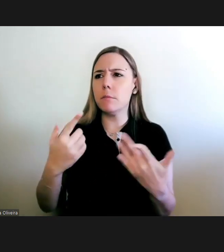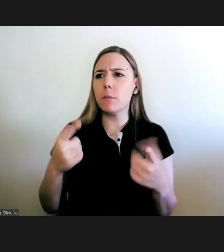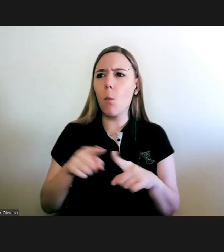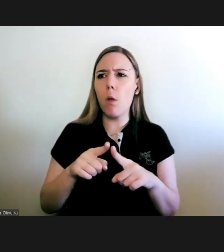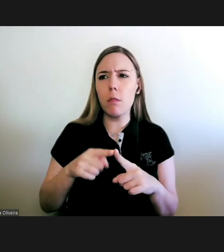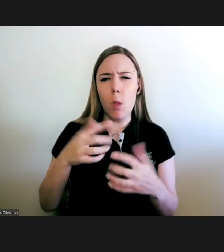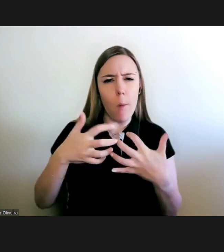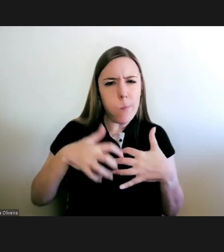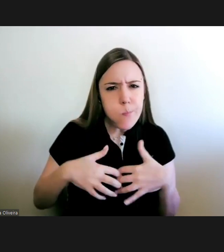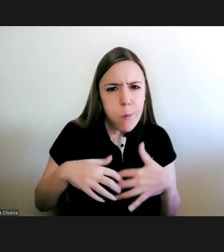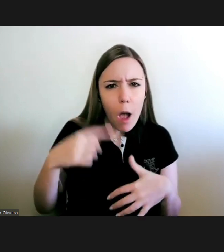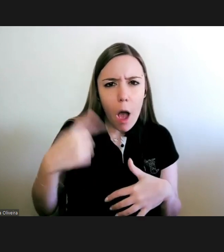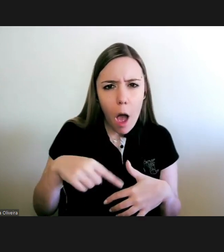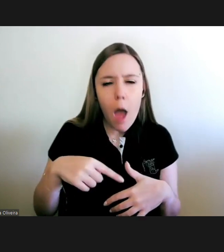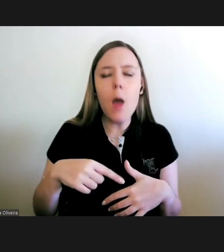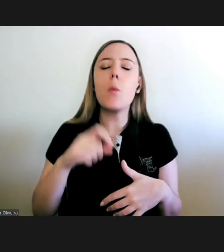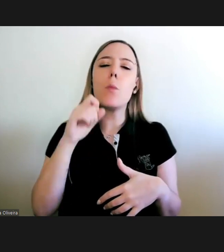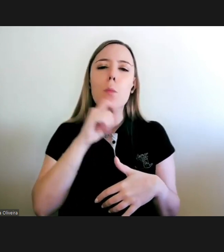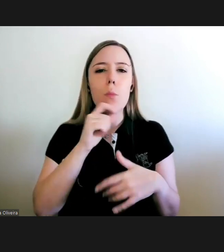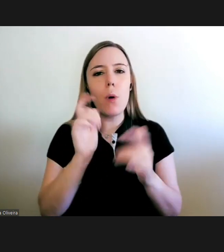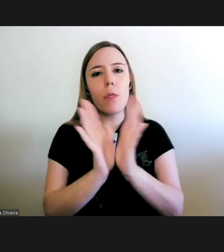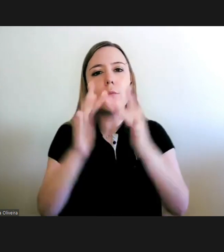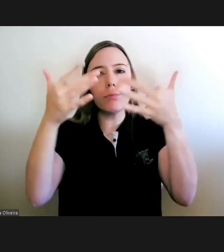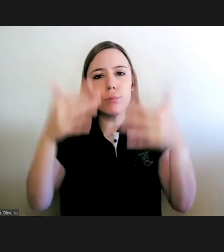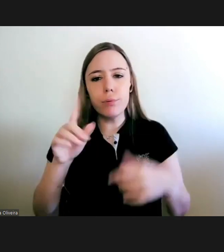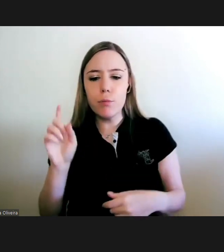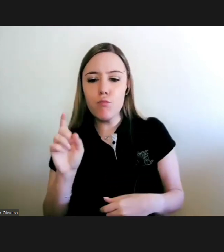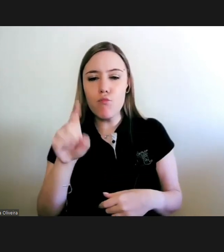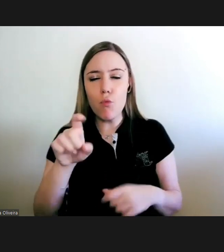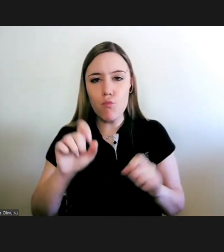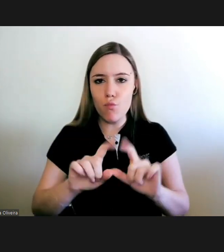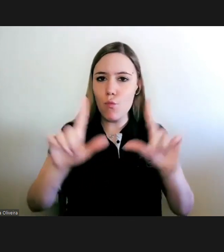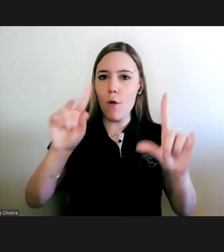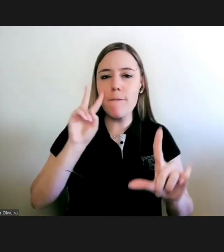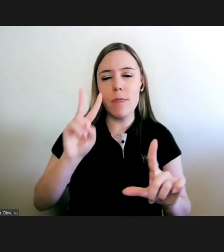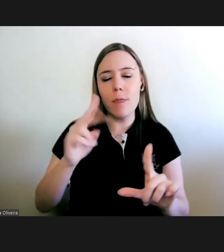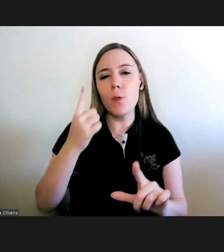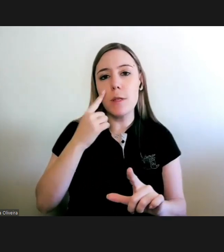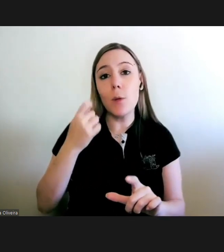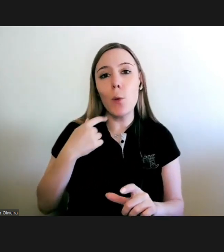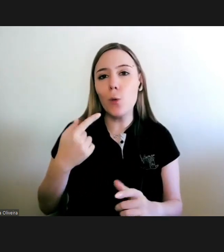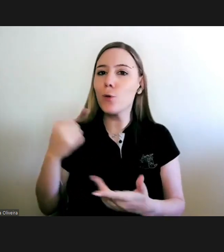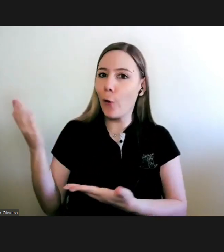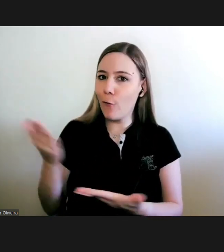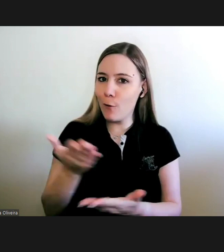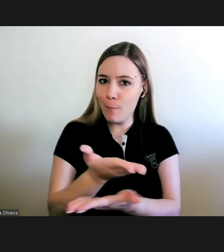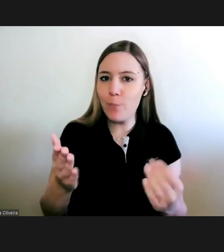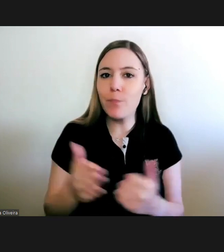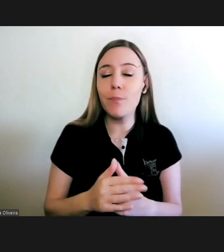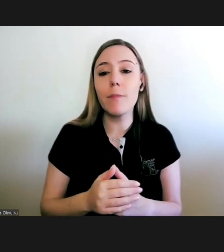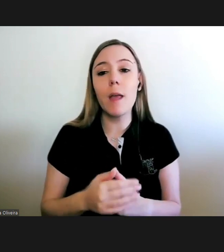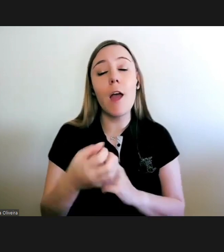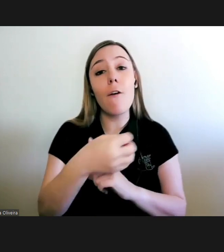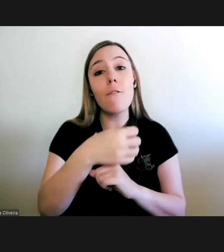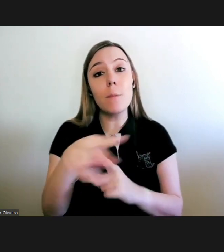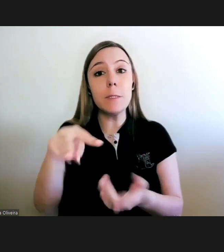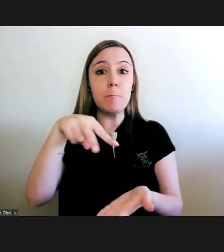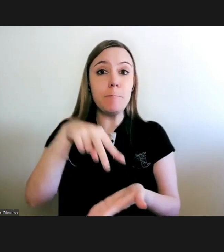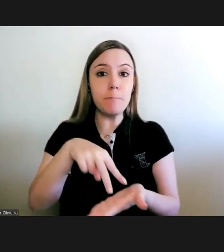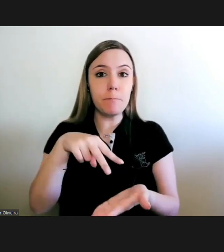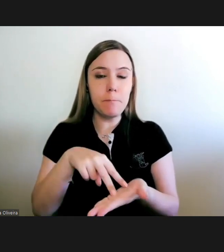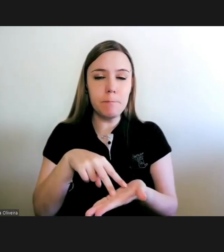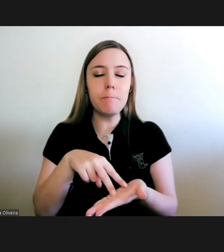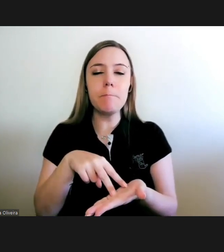portanto convido-vos também a conhecer este curso. E voltando à formação mais presencial e